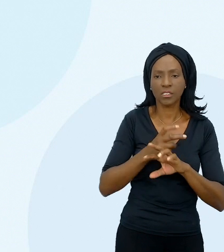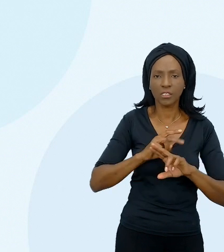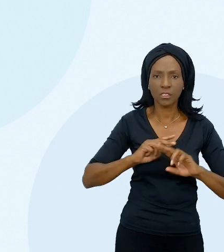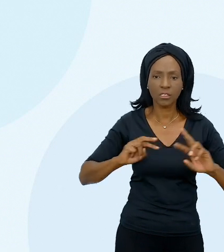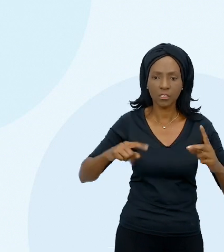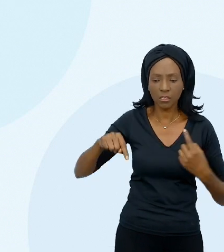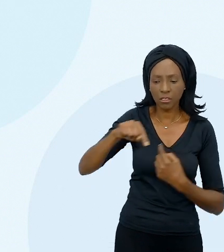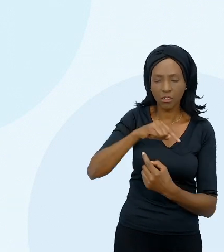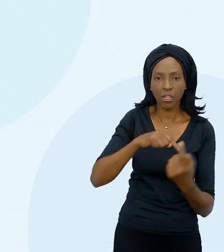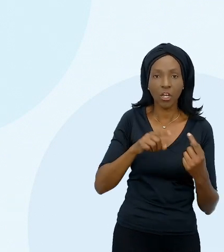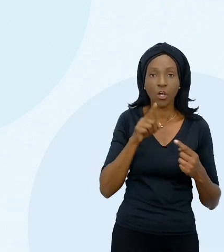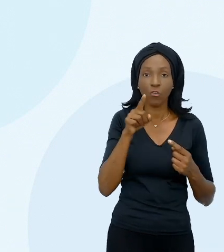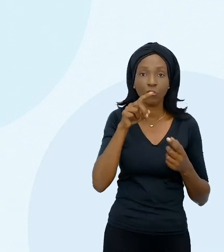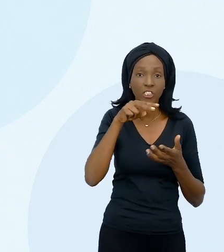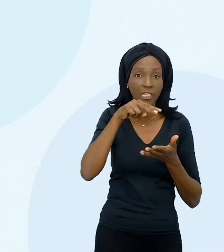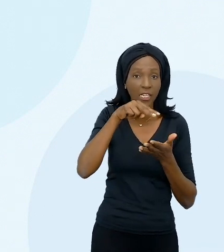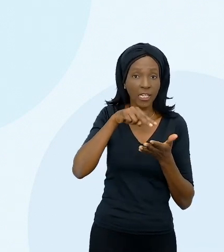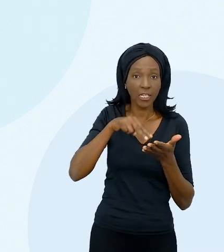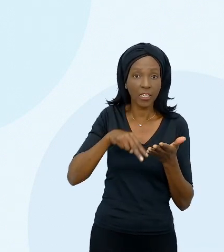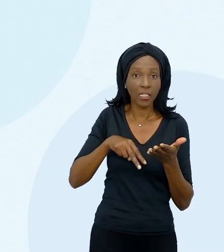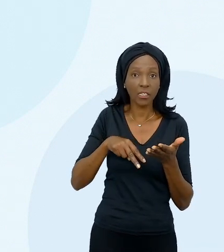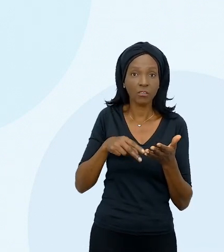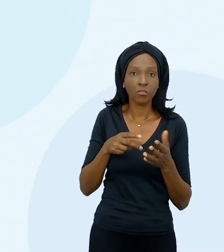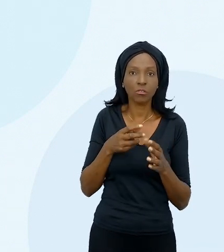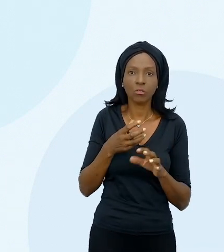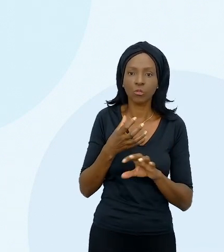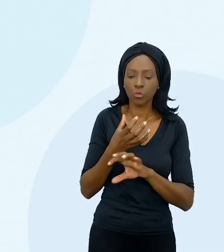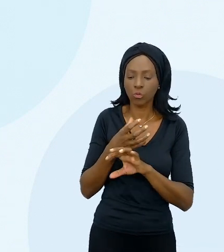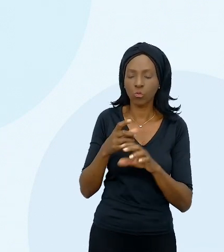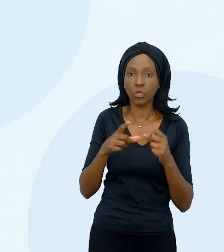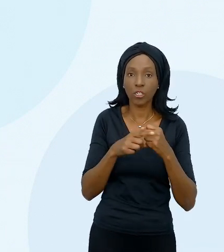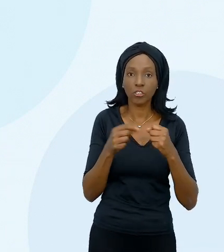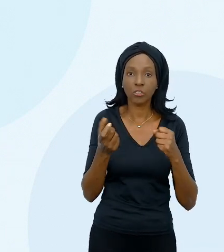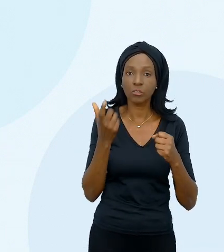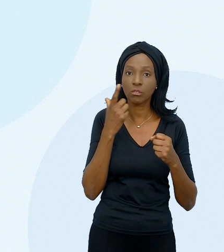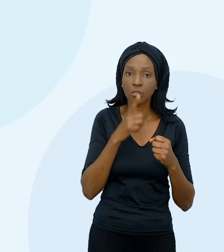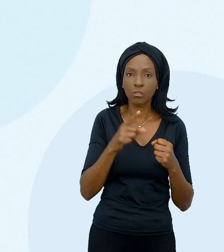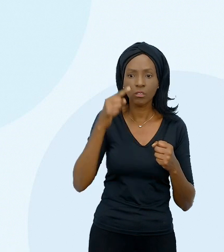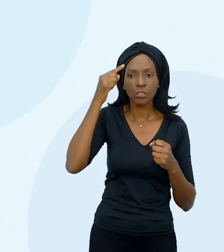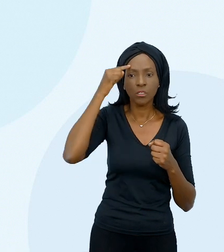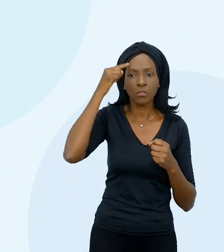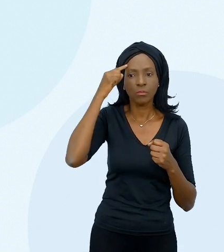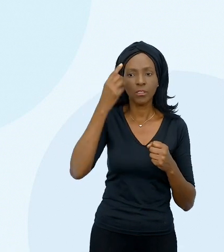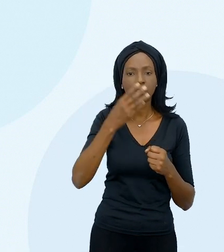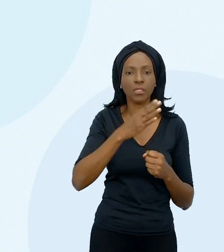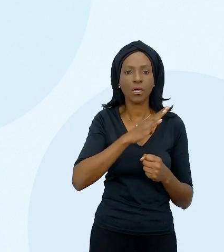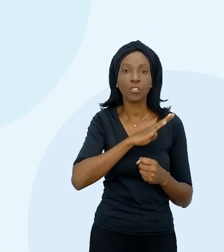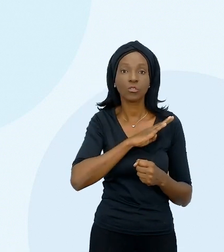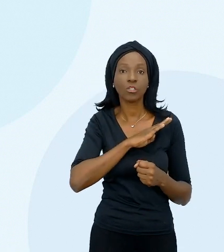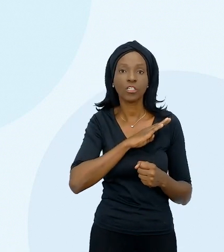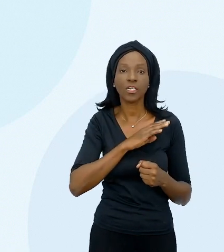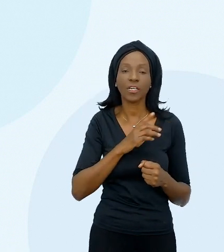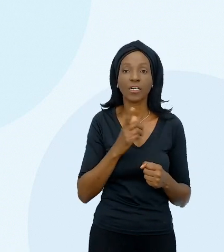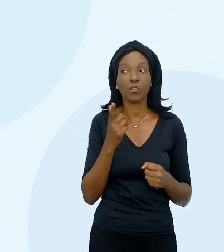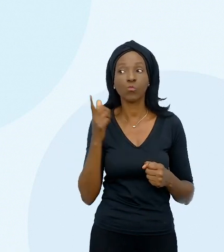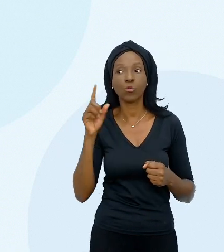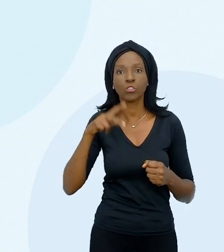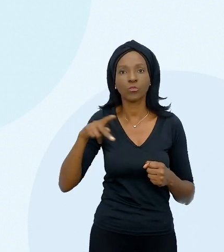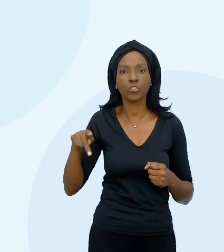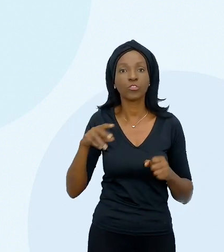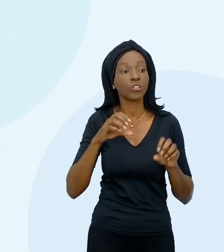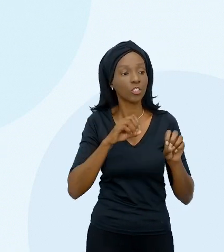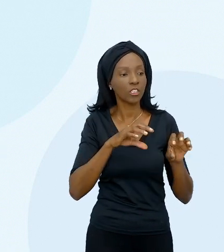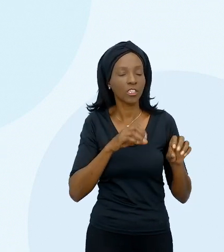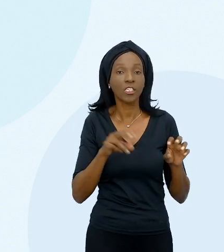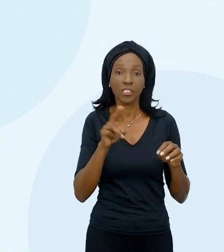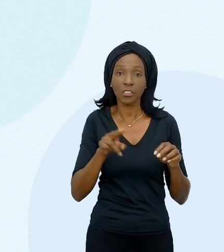lendo o artigo, já consegue, por exemplo, pensar no colega que está dando aula do outro componente. Isso. Tá? Então,